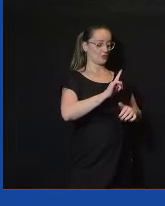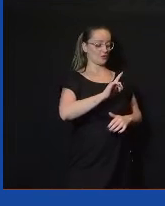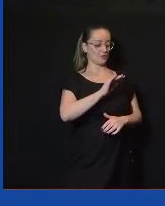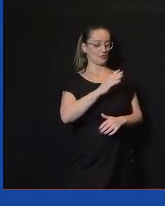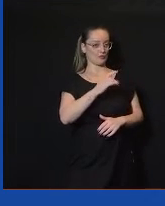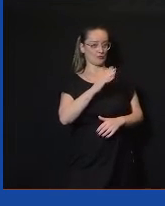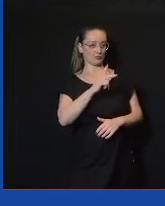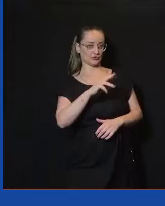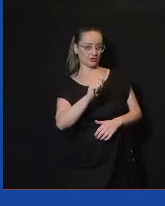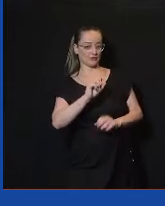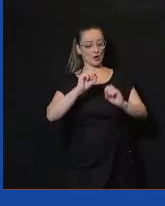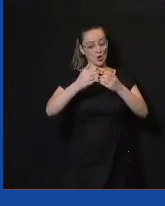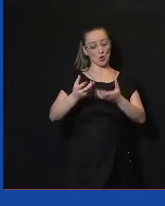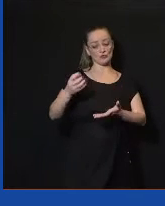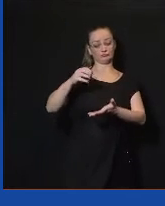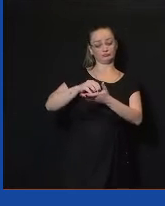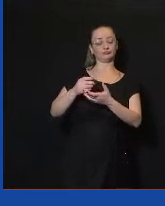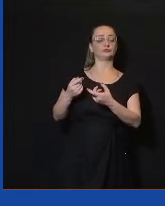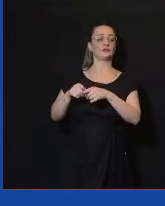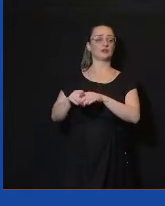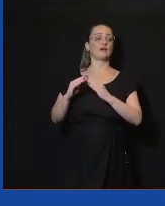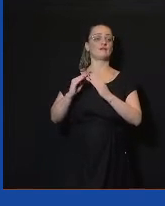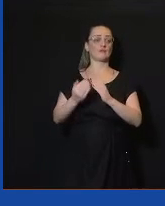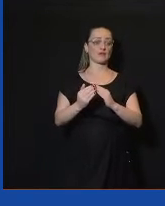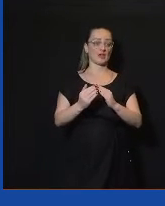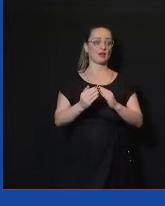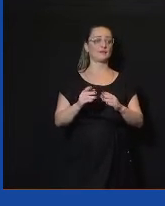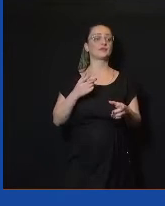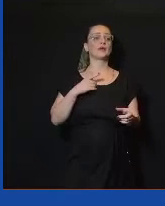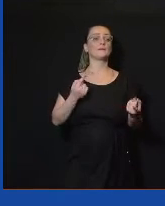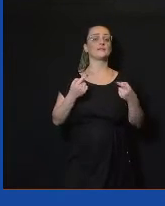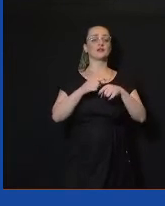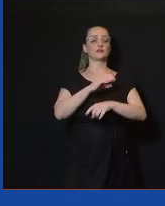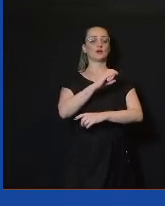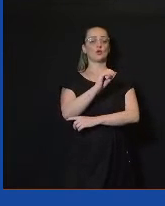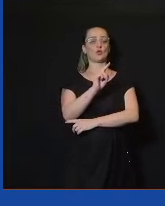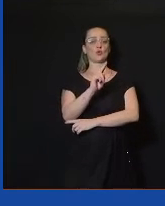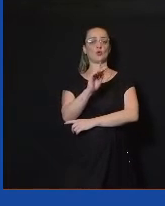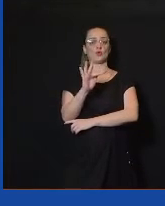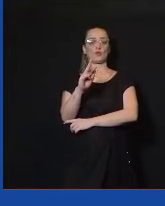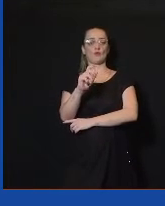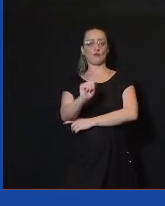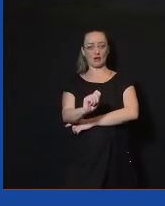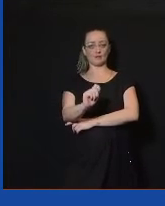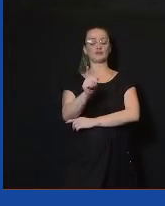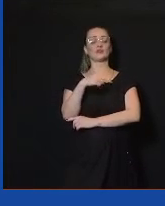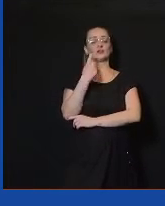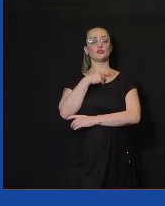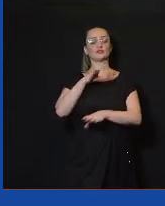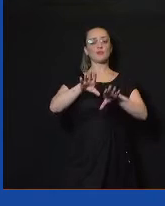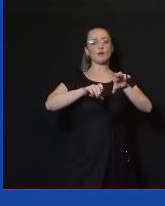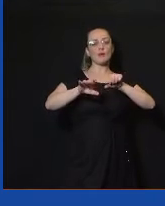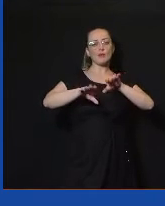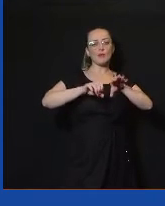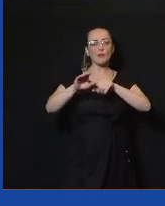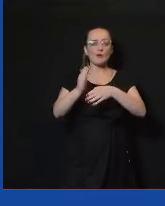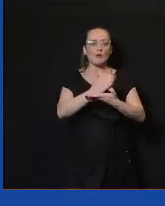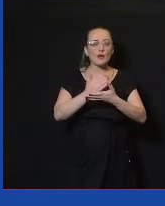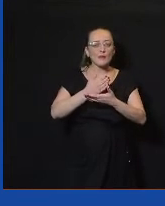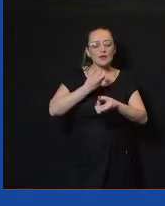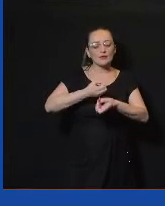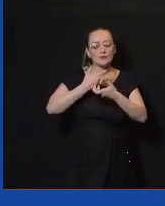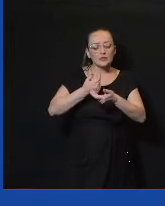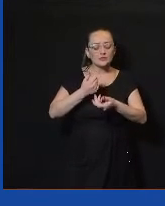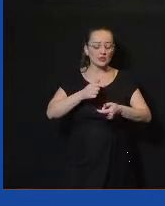Data Favela, que é a nossa parceria da CUFA, onde junto com a CUFA não só a gente coleta dados, mas analisa esses